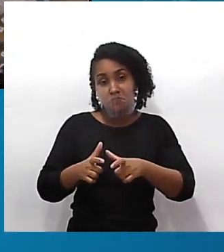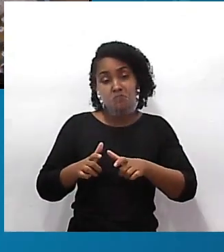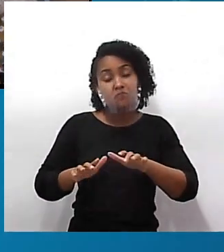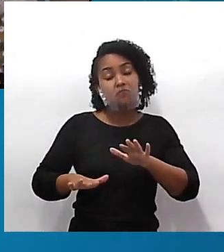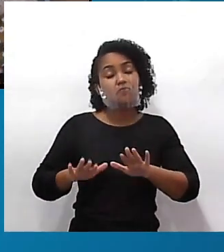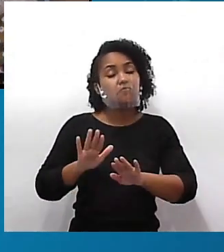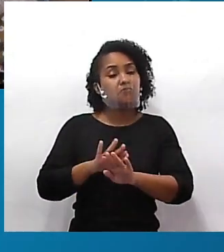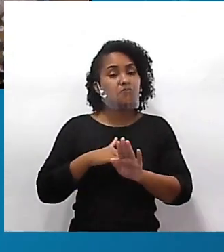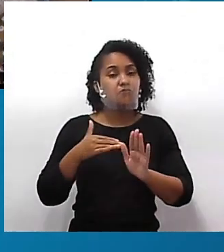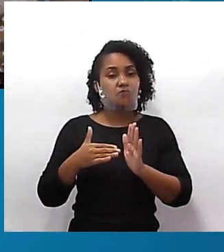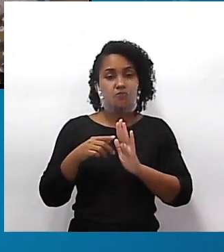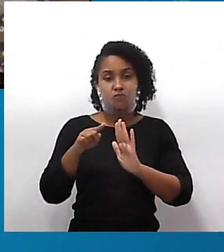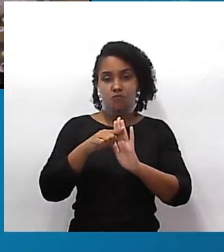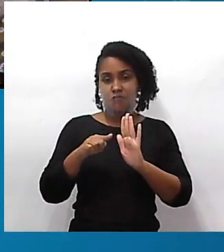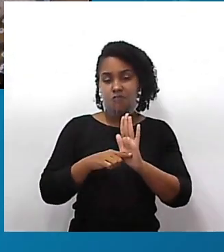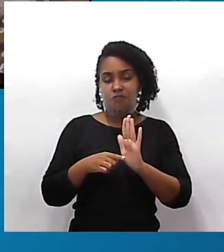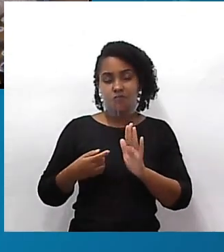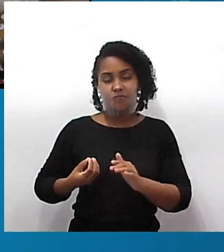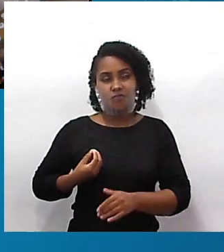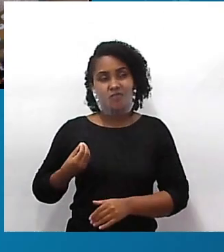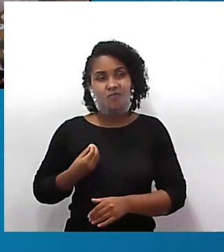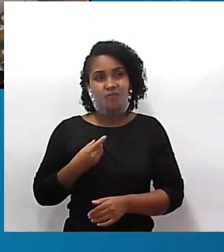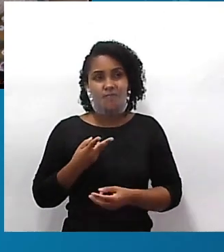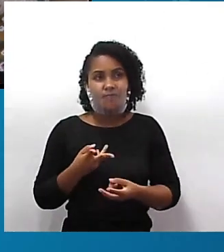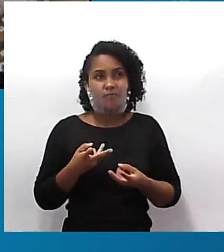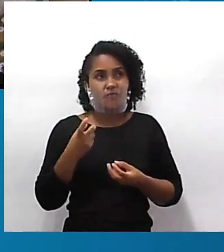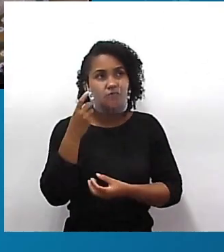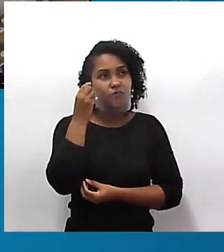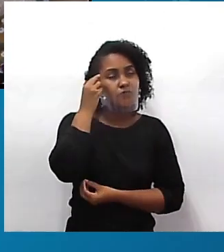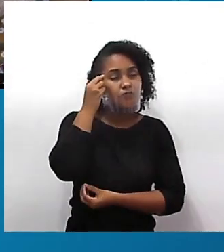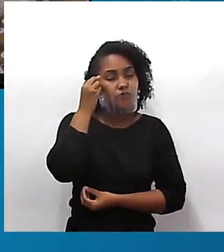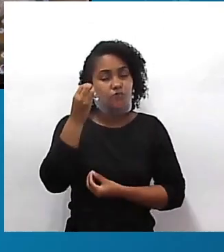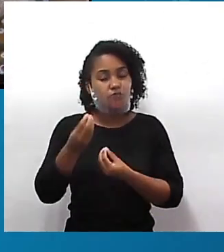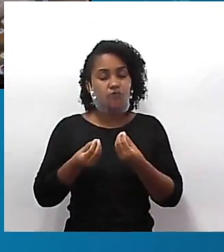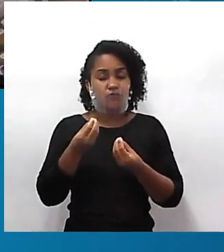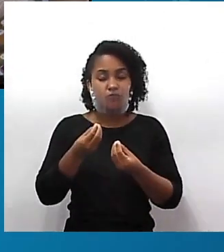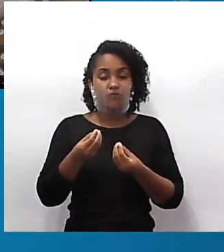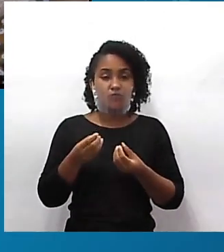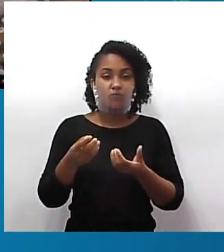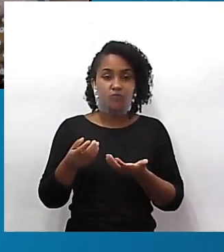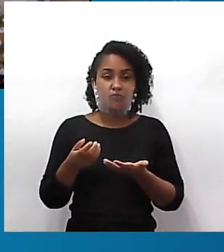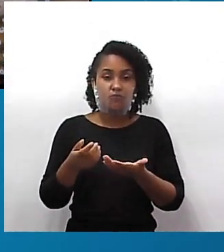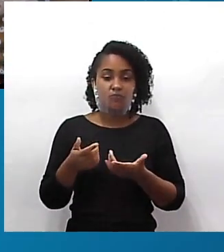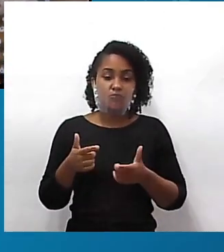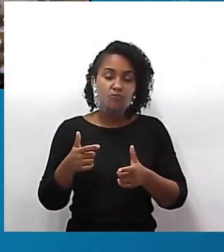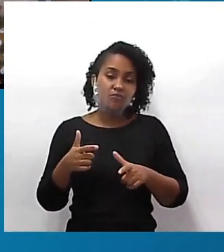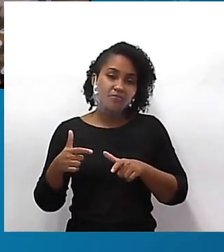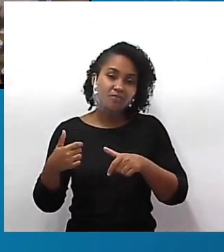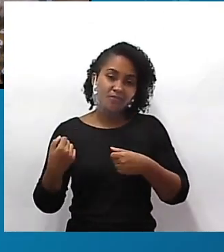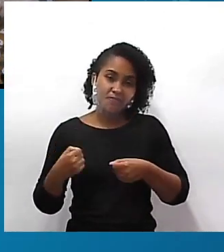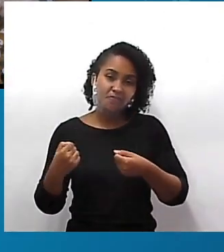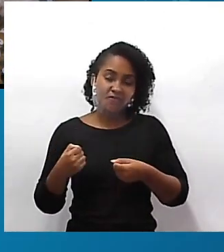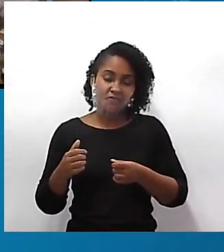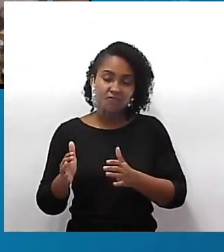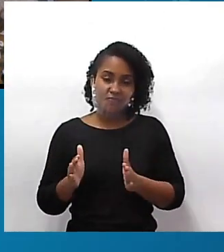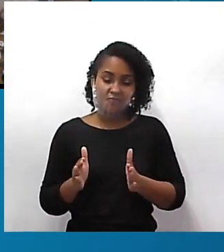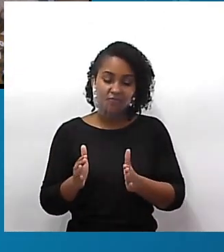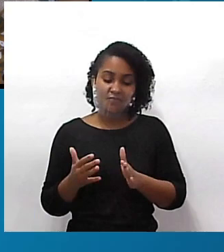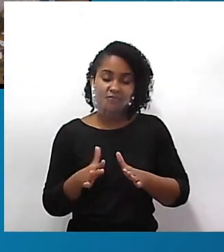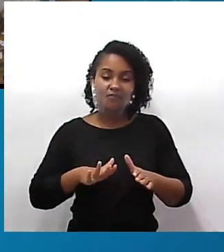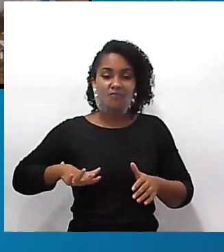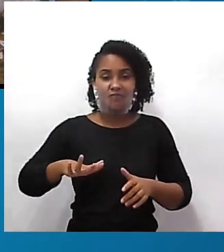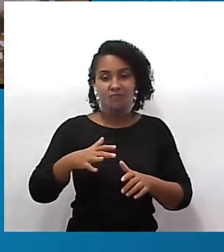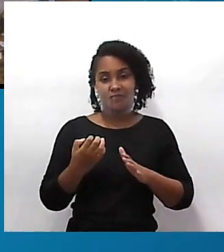todo esse plano deverá ser pensado para atender essa demanda, esse segmento